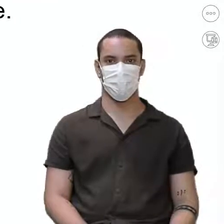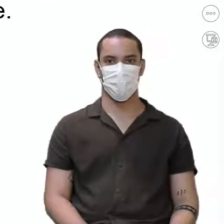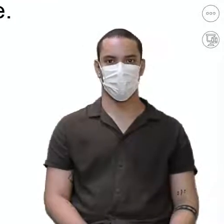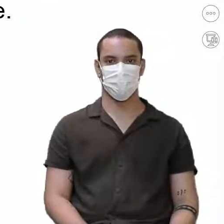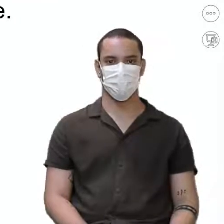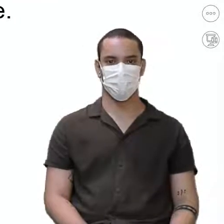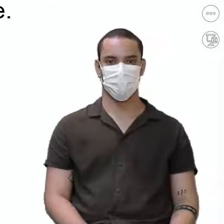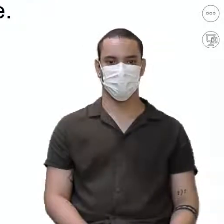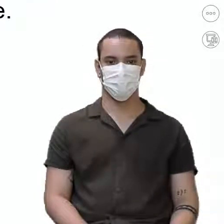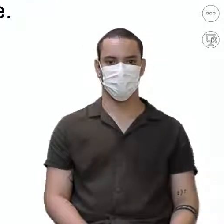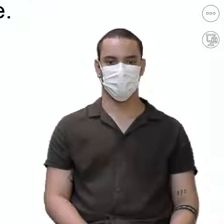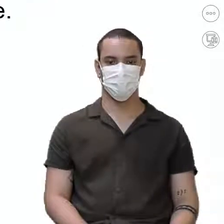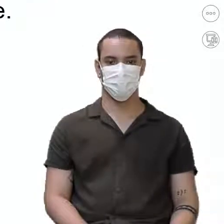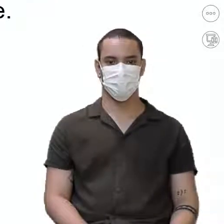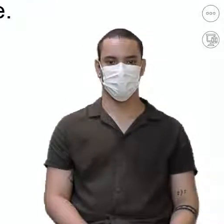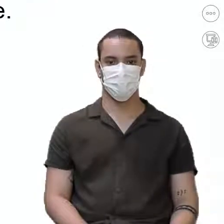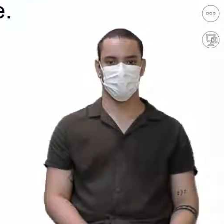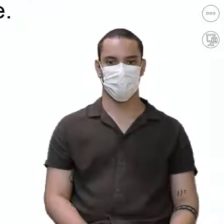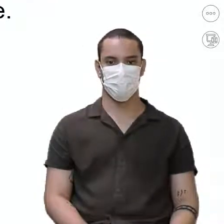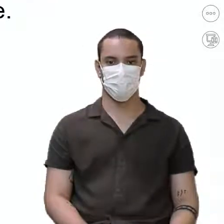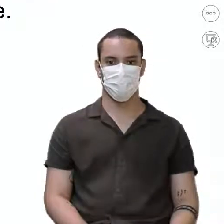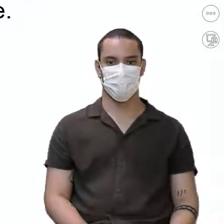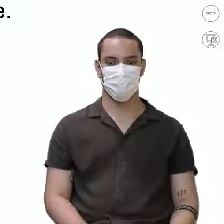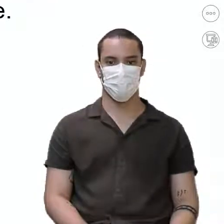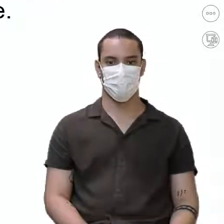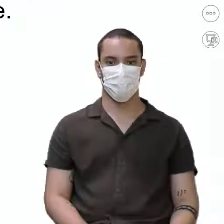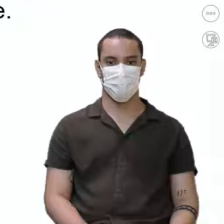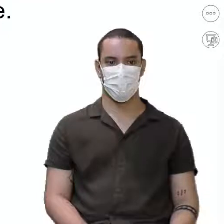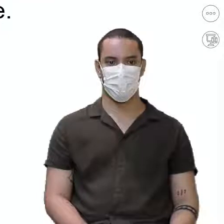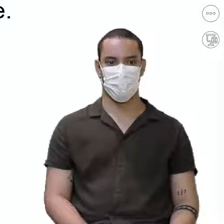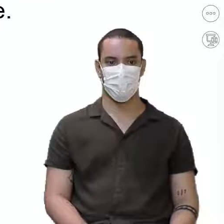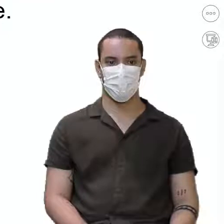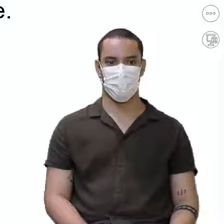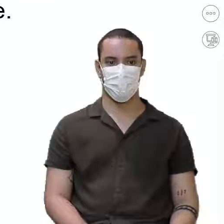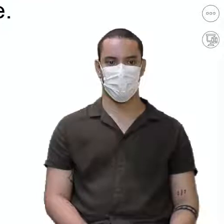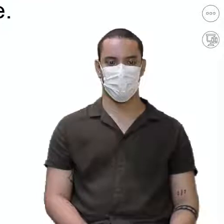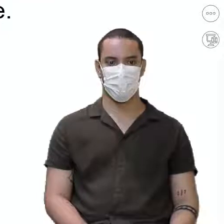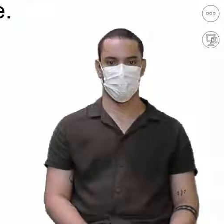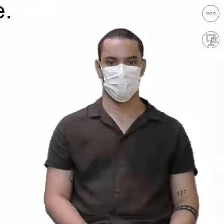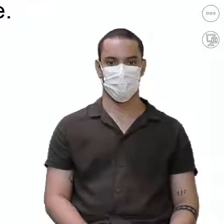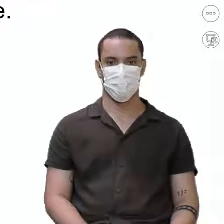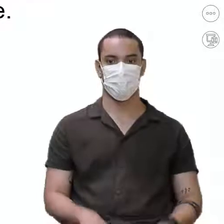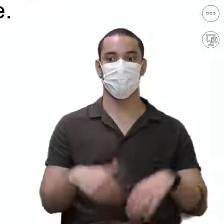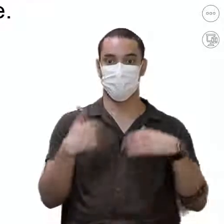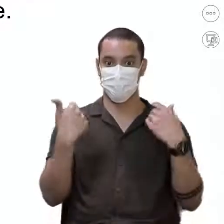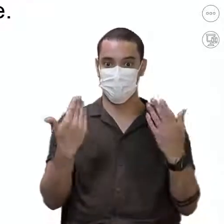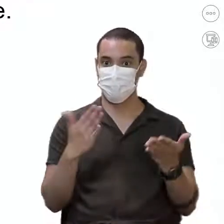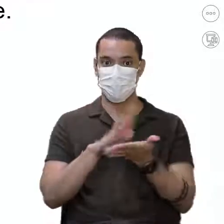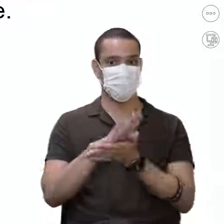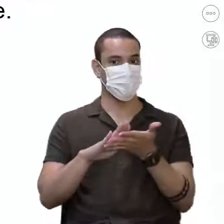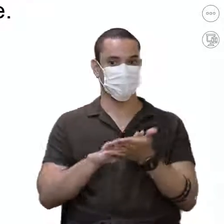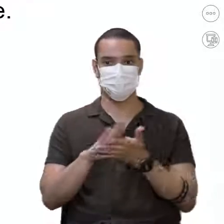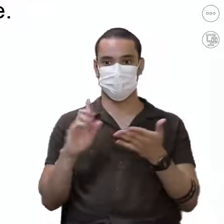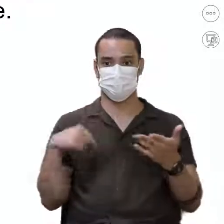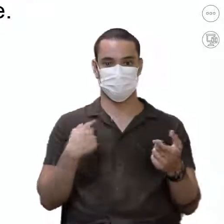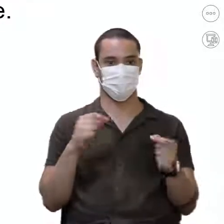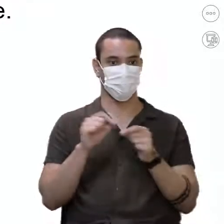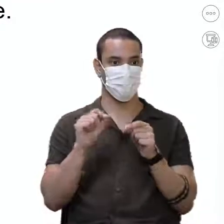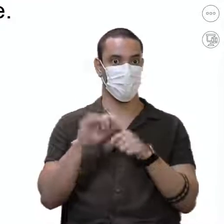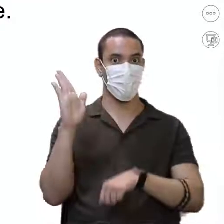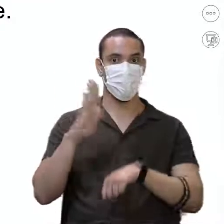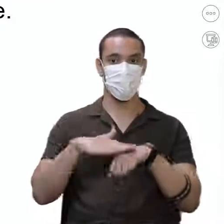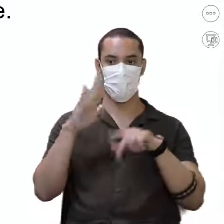human, more in touch with the universal creative impulse. Então, nada nos faz